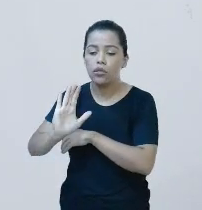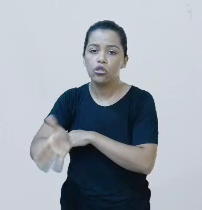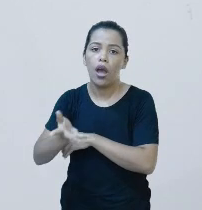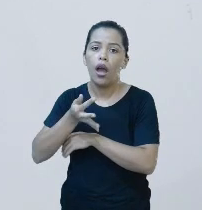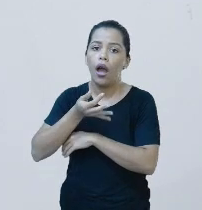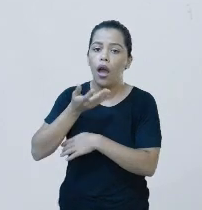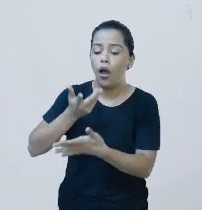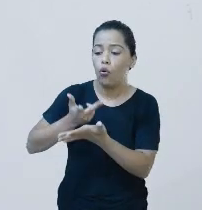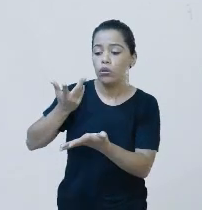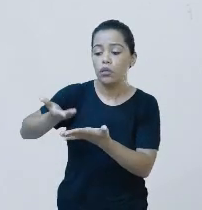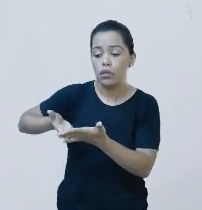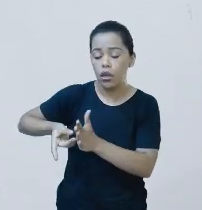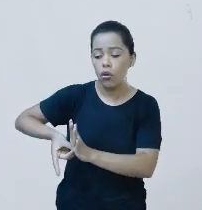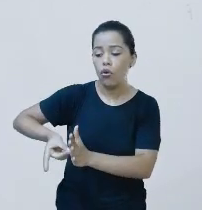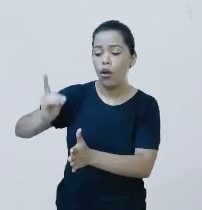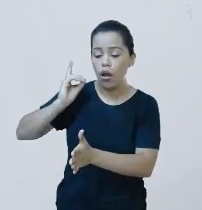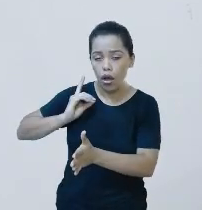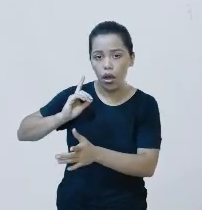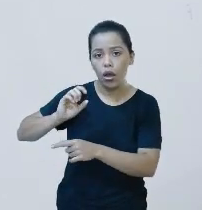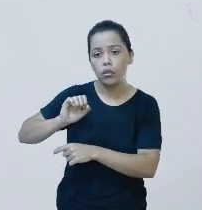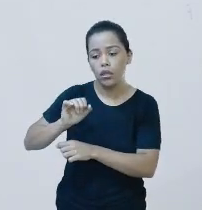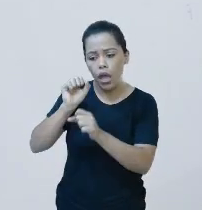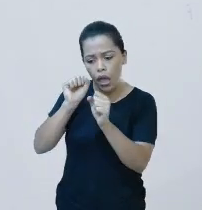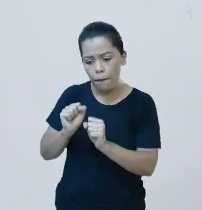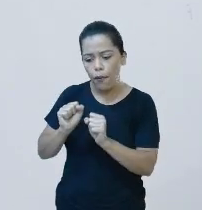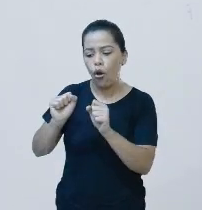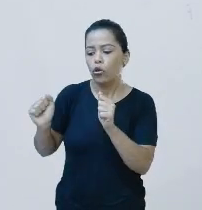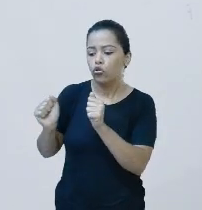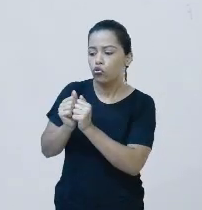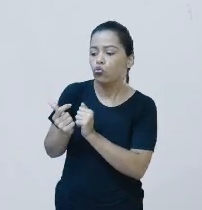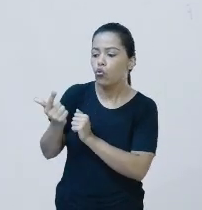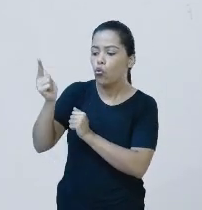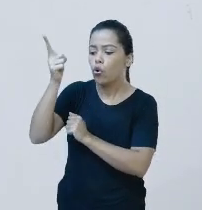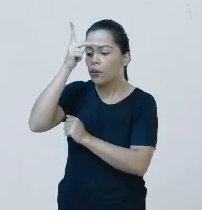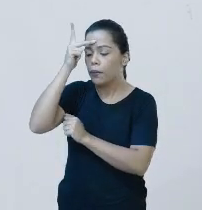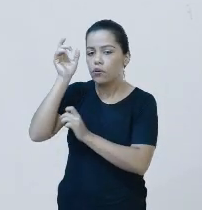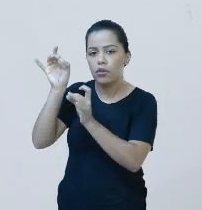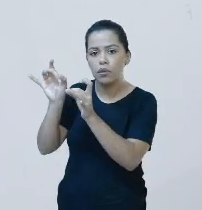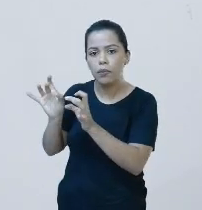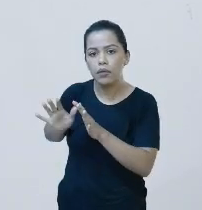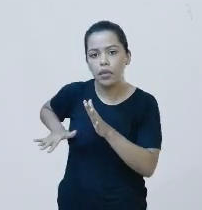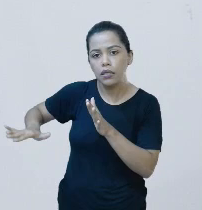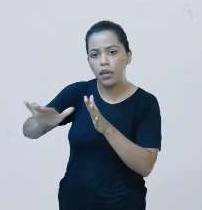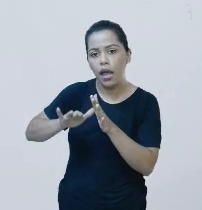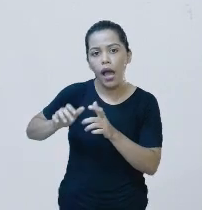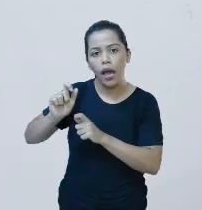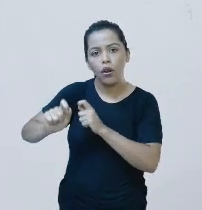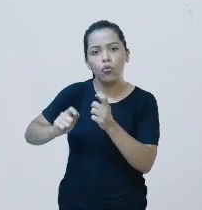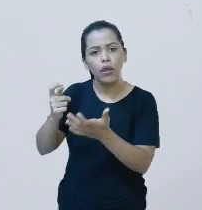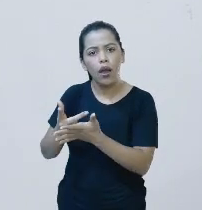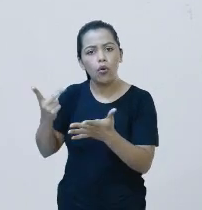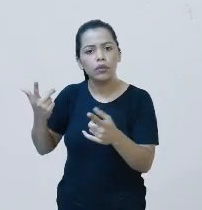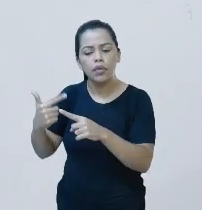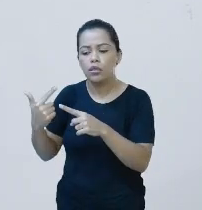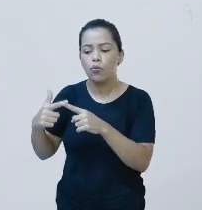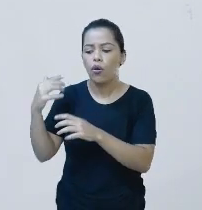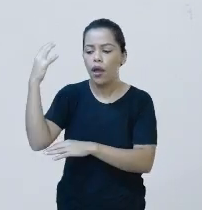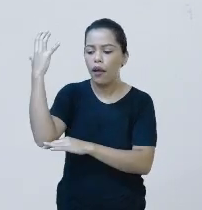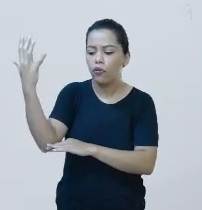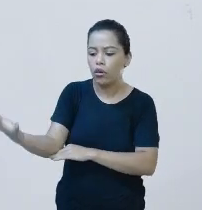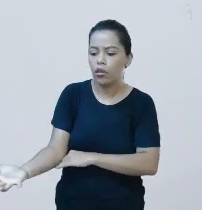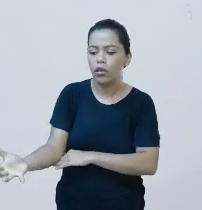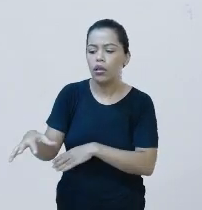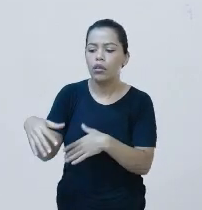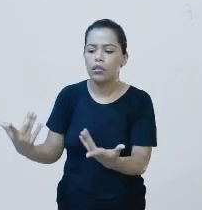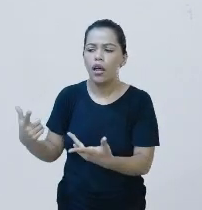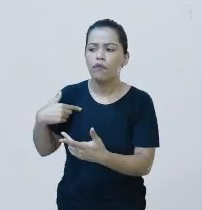isso antes. Ele pode pesquisar junto com especialistas para saber o que leva uma árvore a cair. Será que o fator